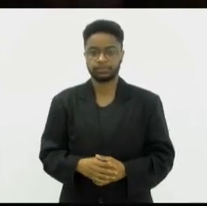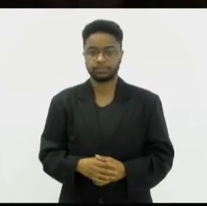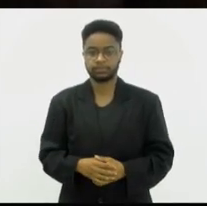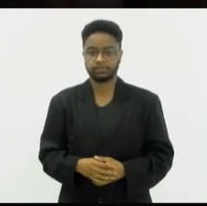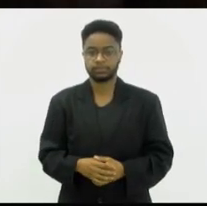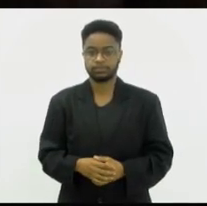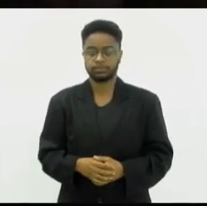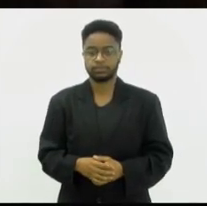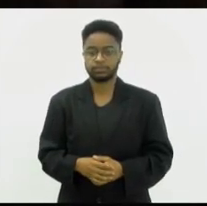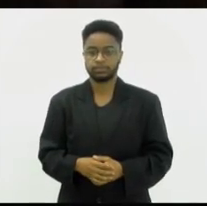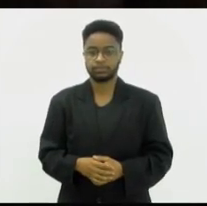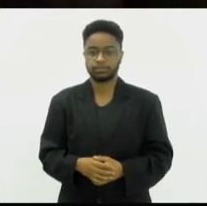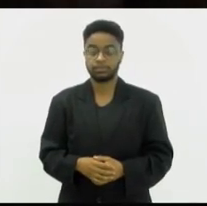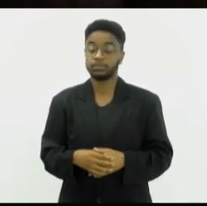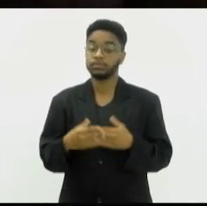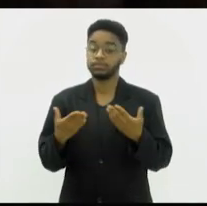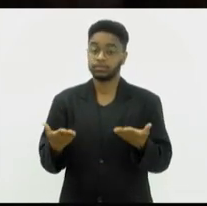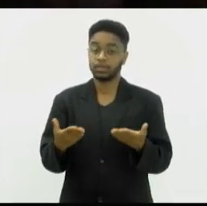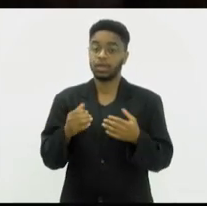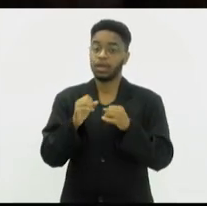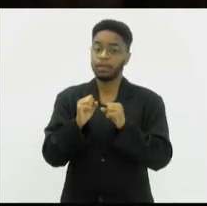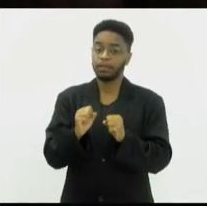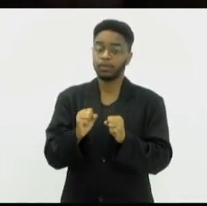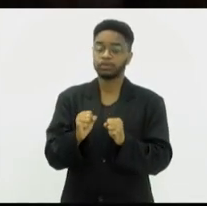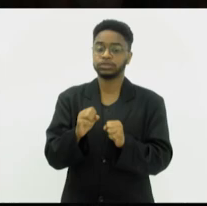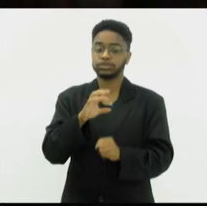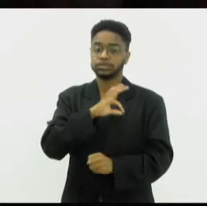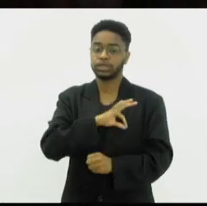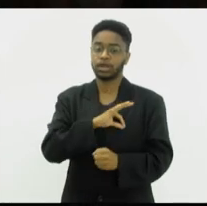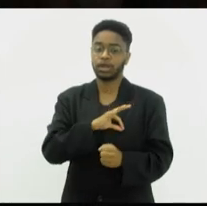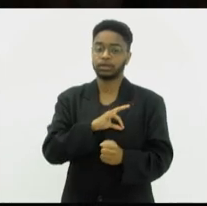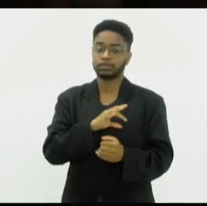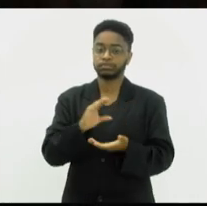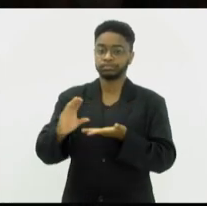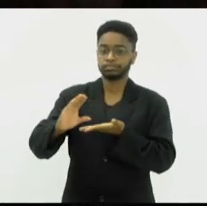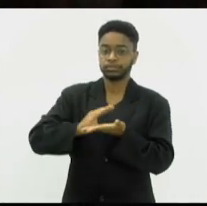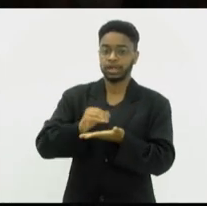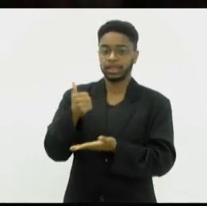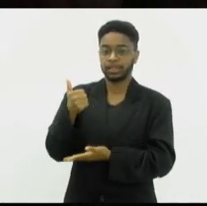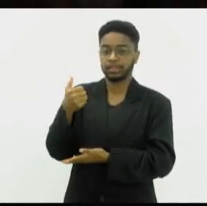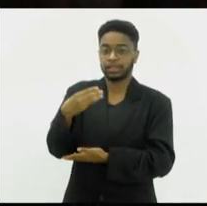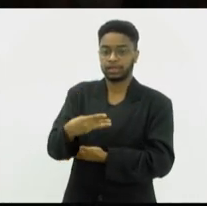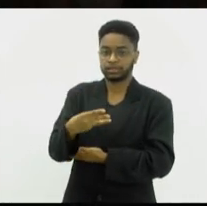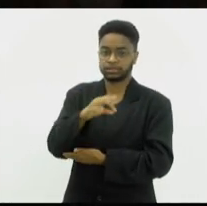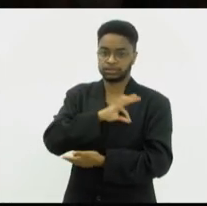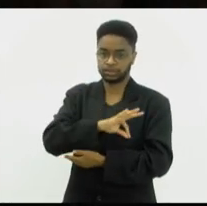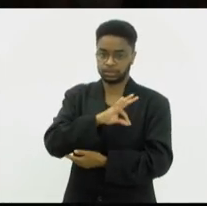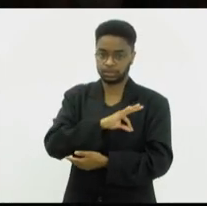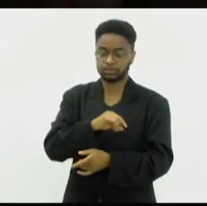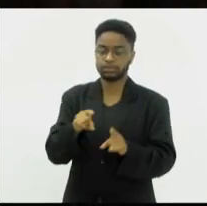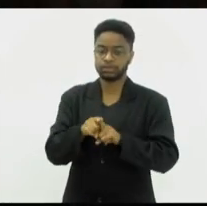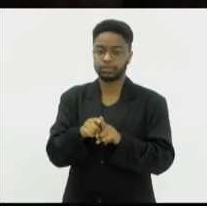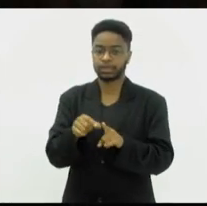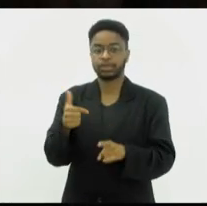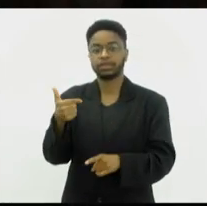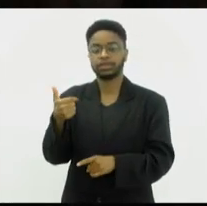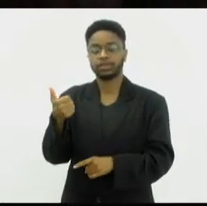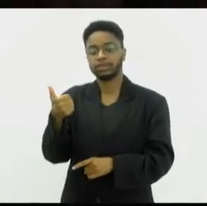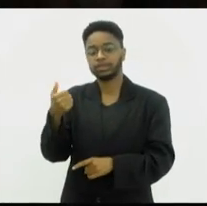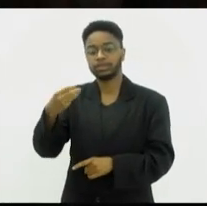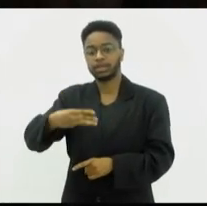E, portanto, ela vai poder ganhar 13 salários e 13 remunerações